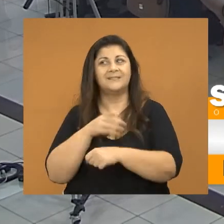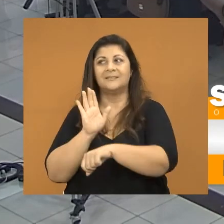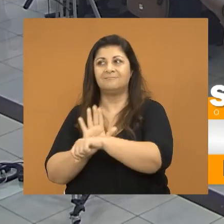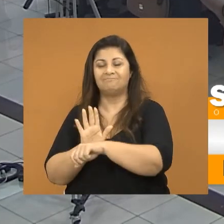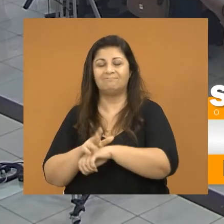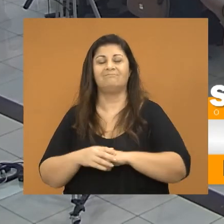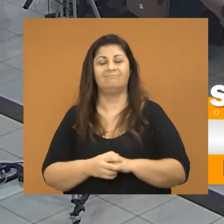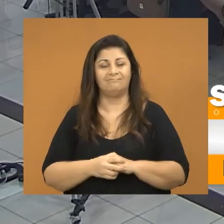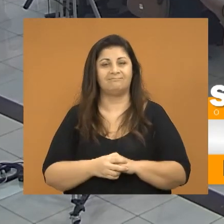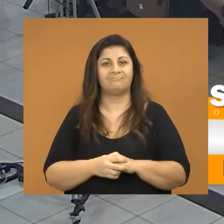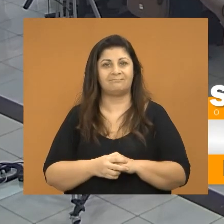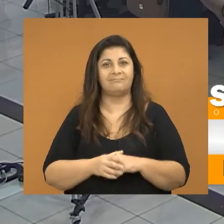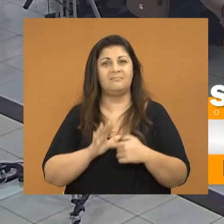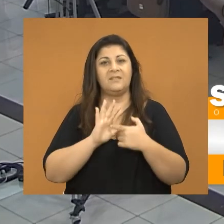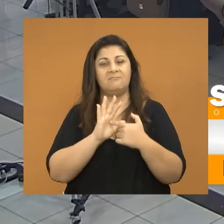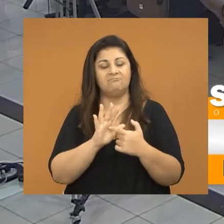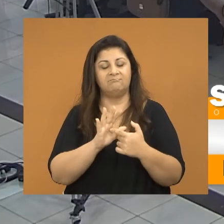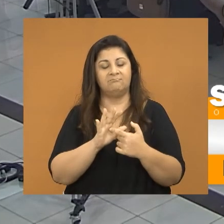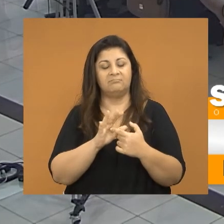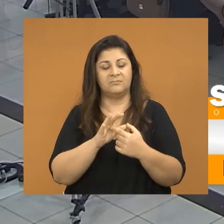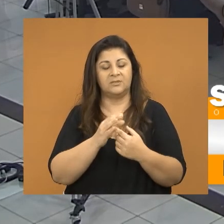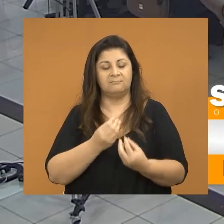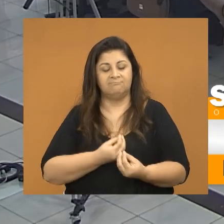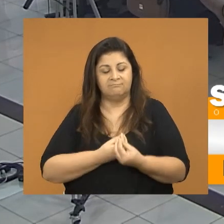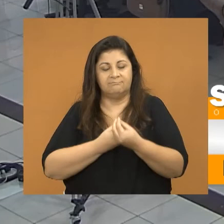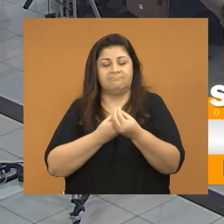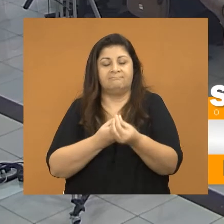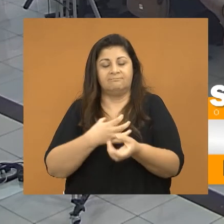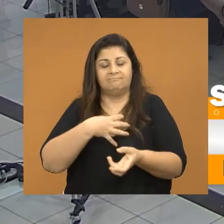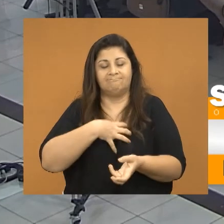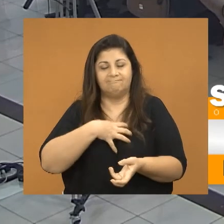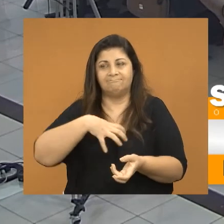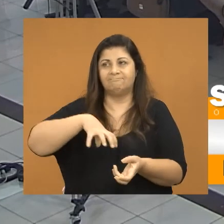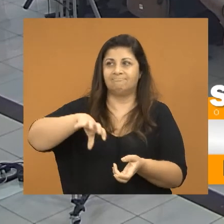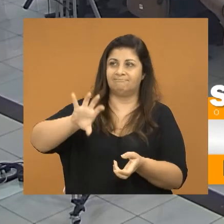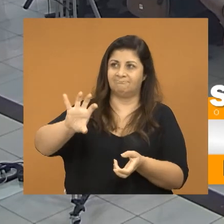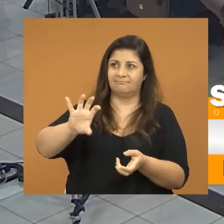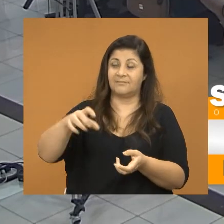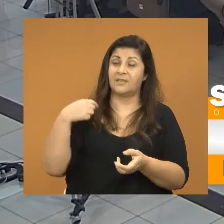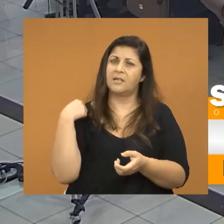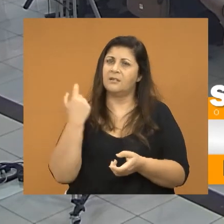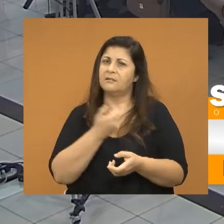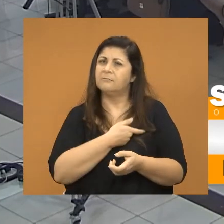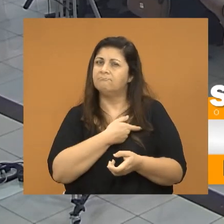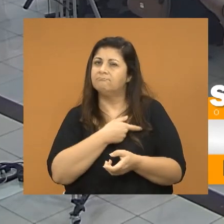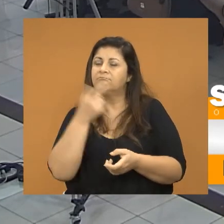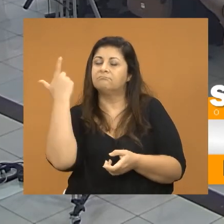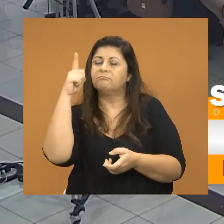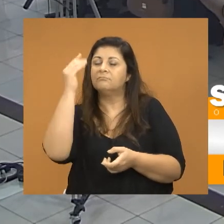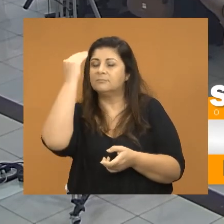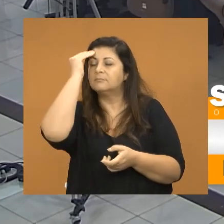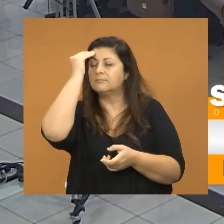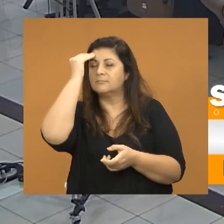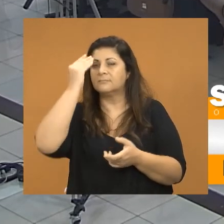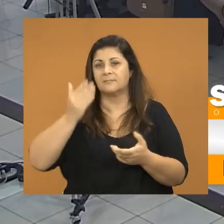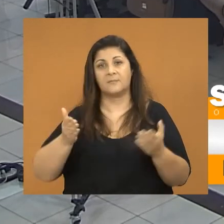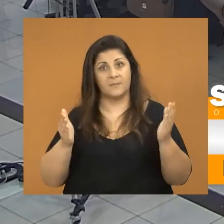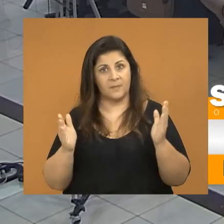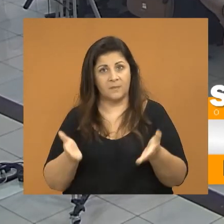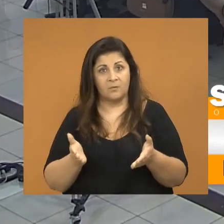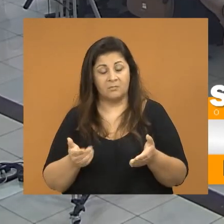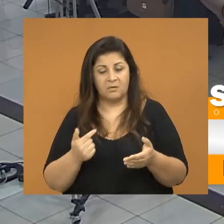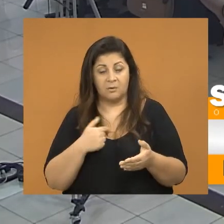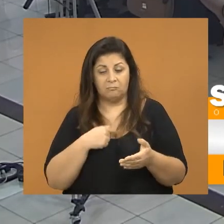maior gesto de caridade. Que nós possamos ser conscientes que hoje eu